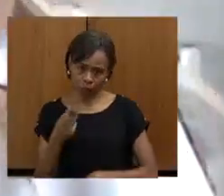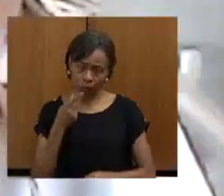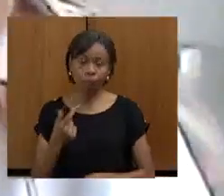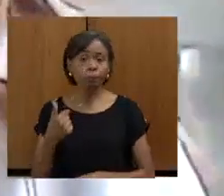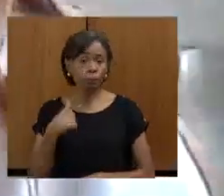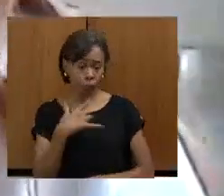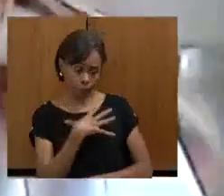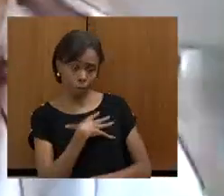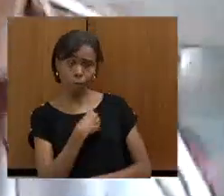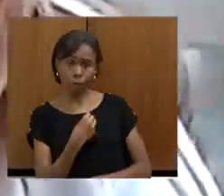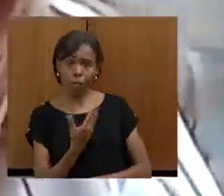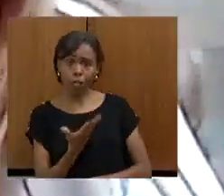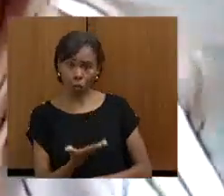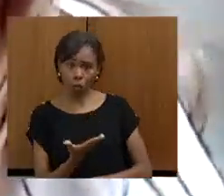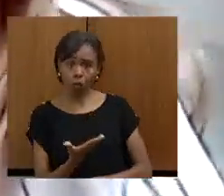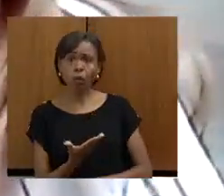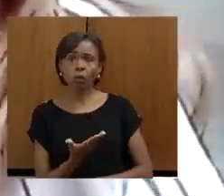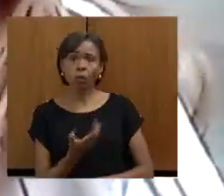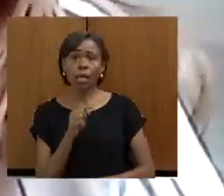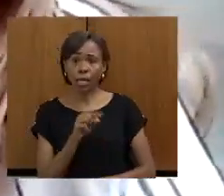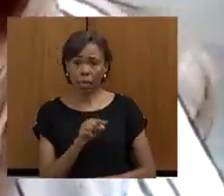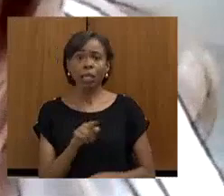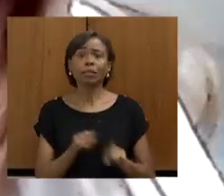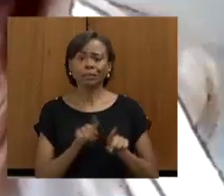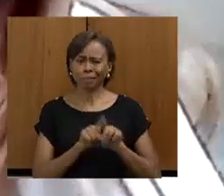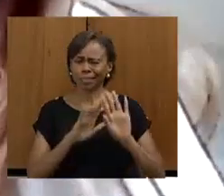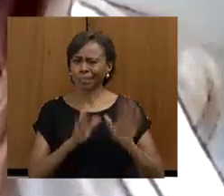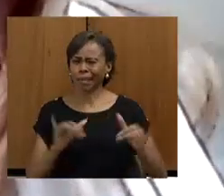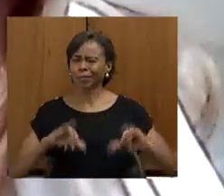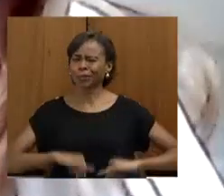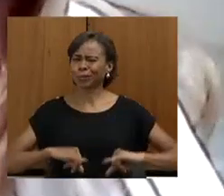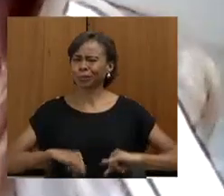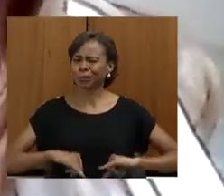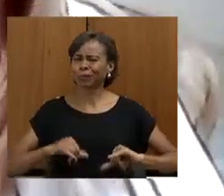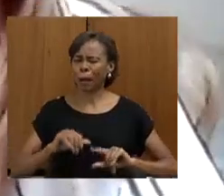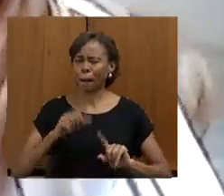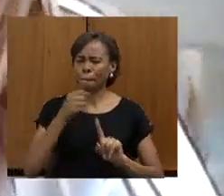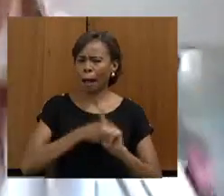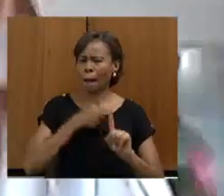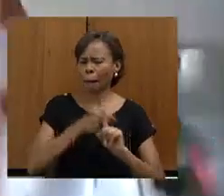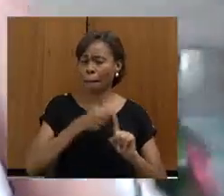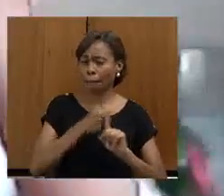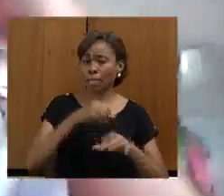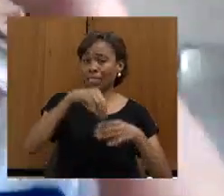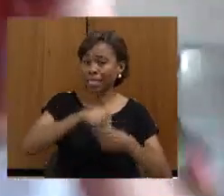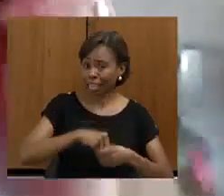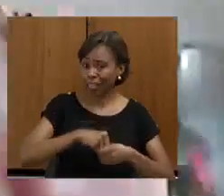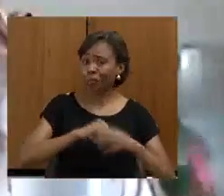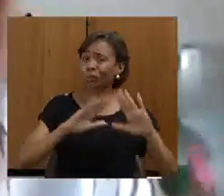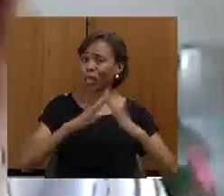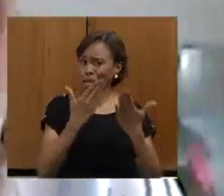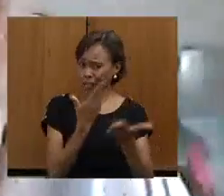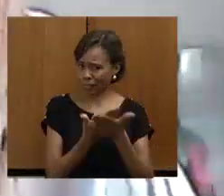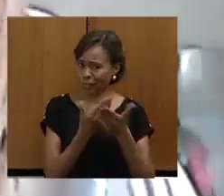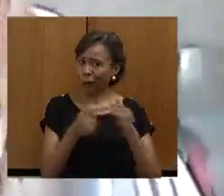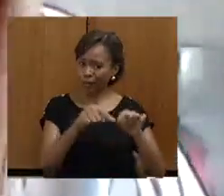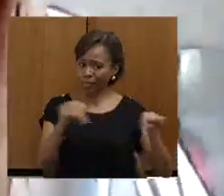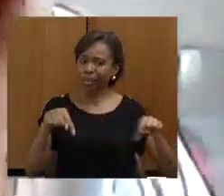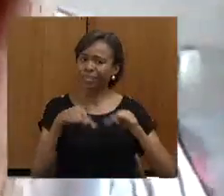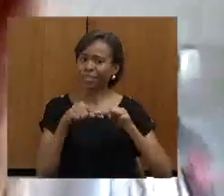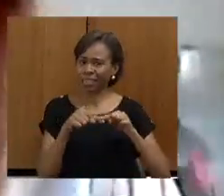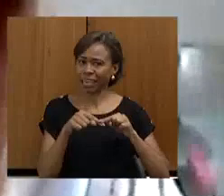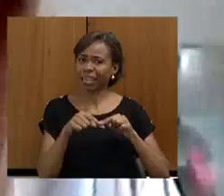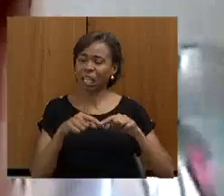filho e esse filho também já foi, já sofreu com muitas agressões dentro de sala de aula, dentro da escola, no